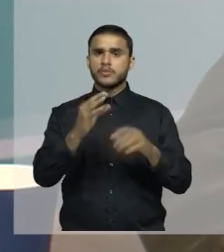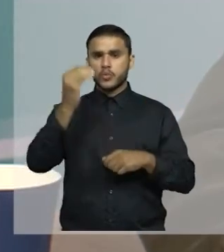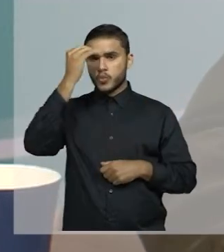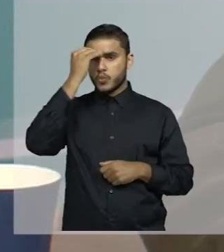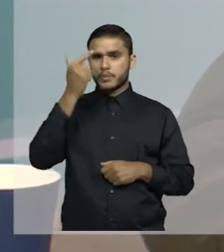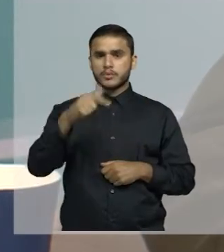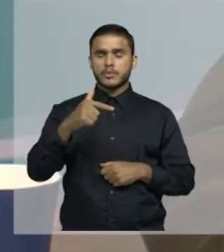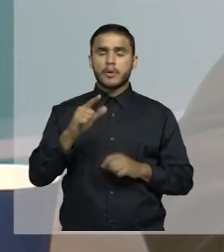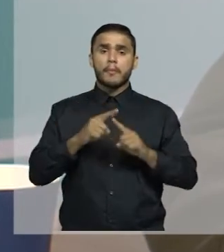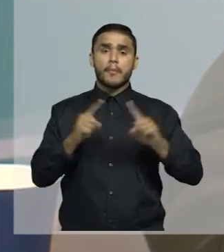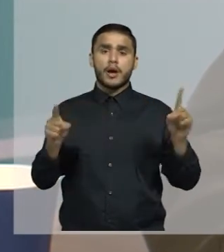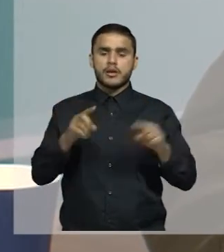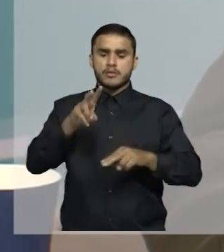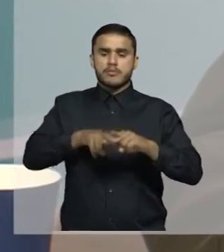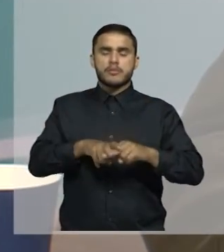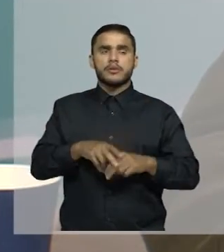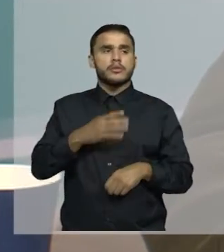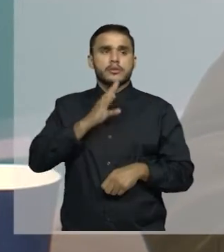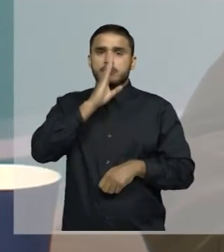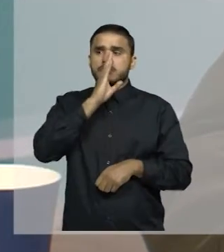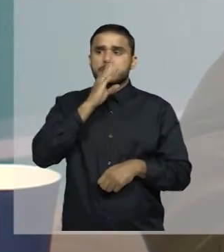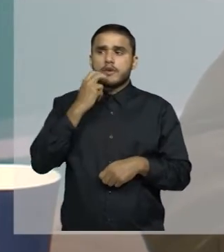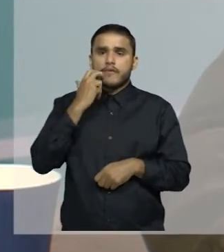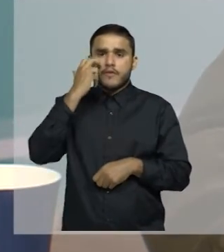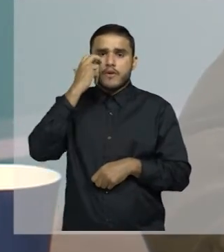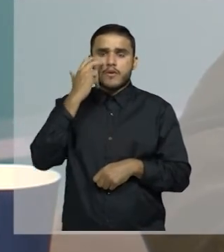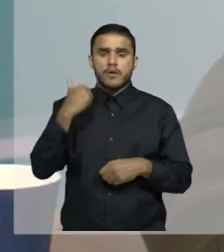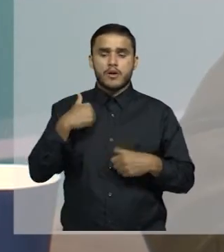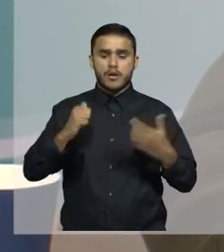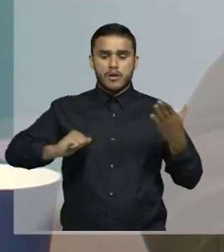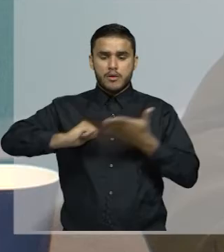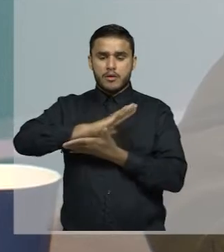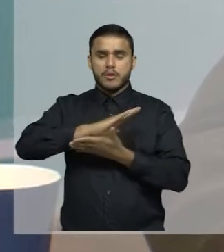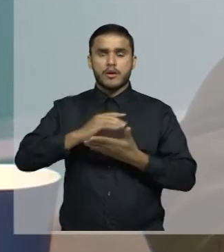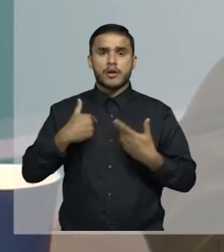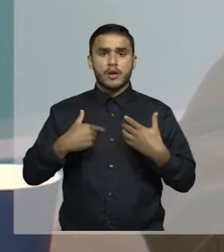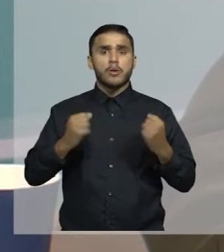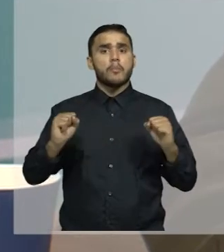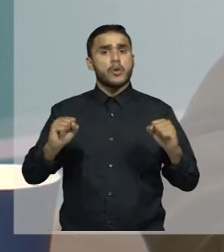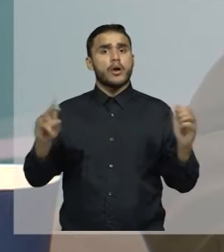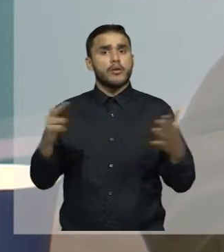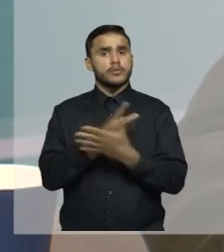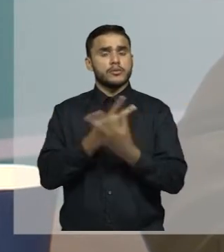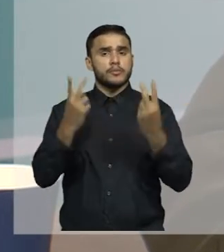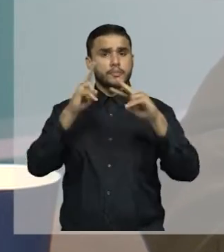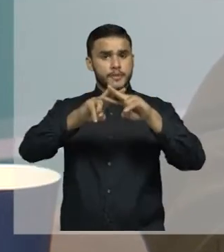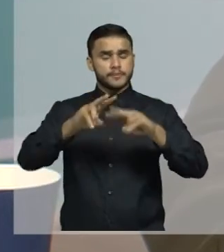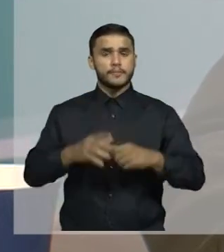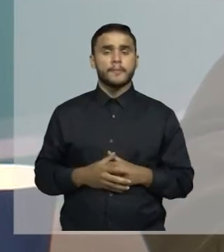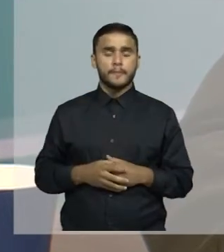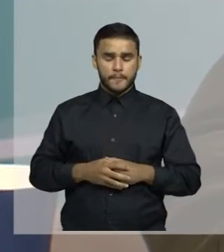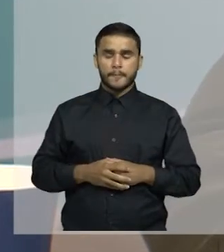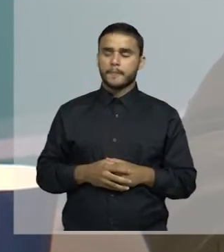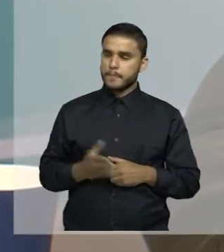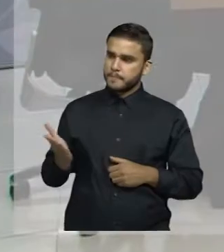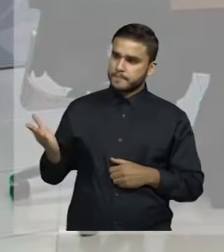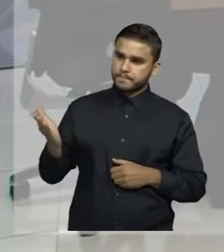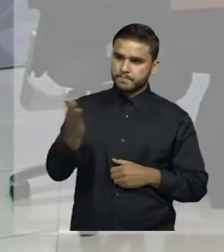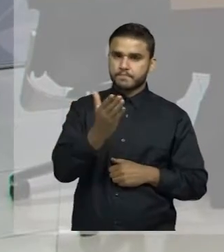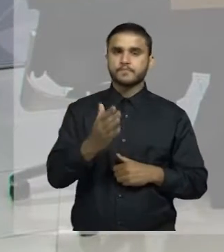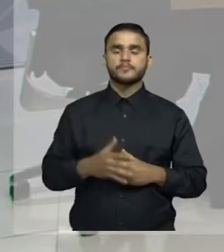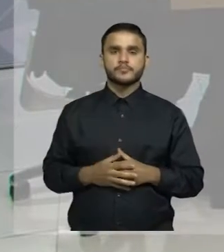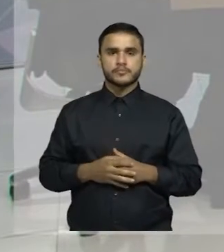eles passavam por todo aquele constrangimento do julgamento e o do risco de serem, afinal, condenados. Bom, com